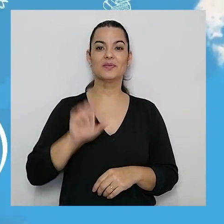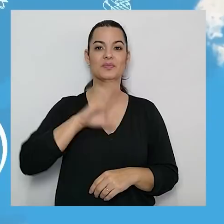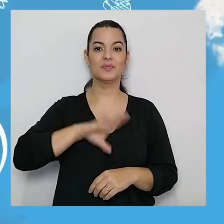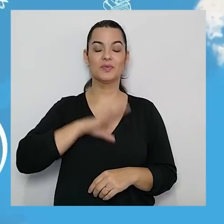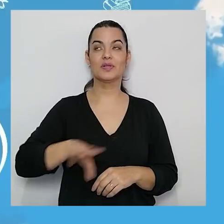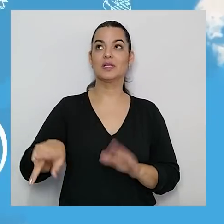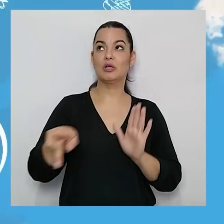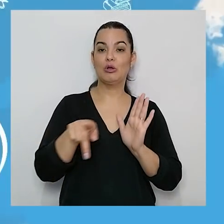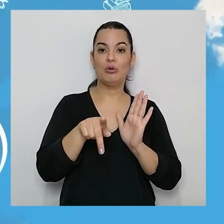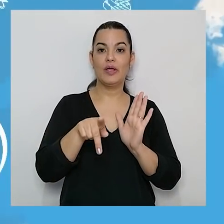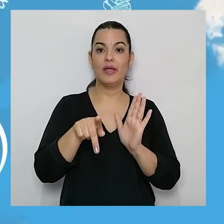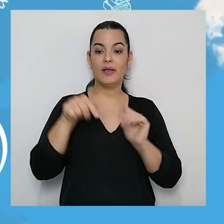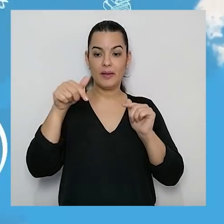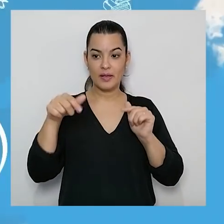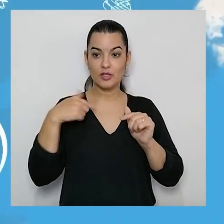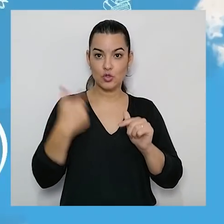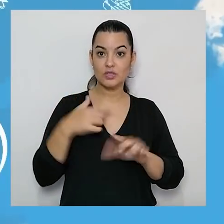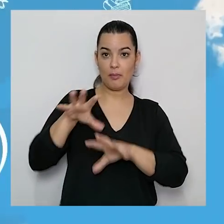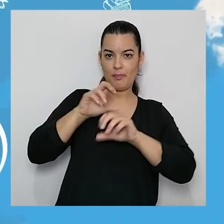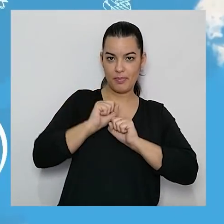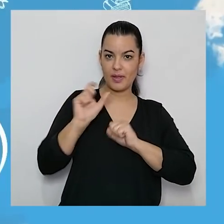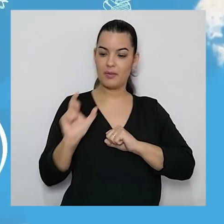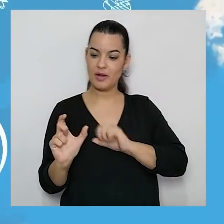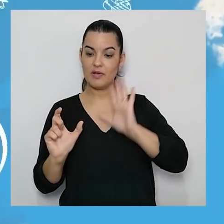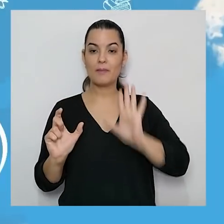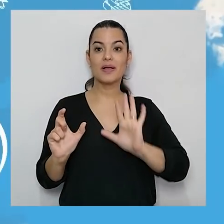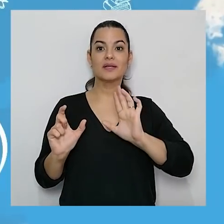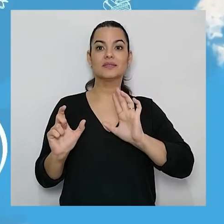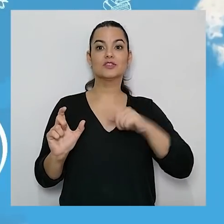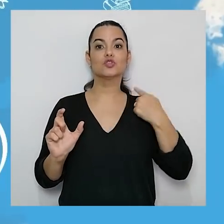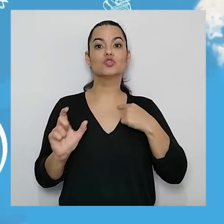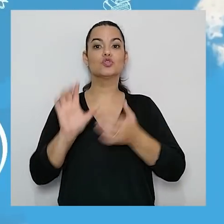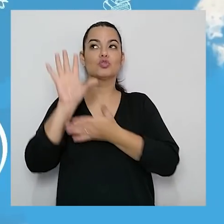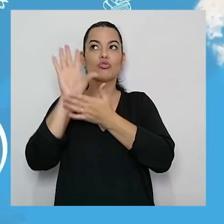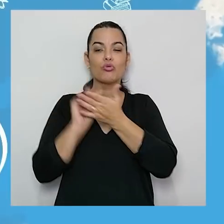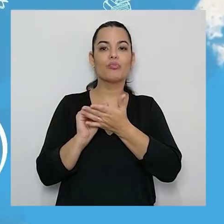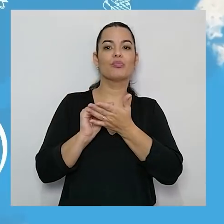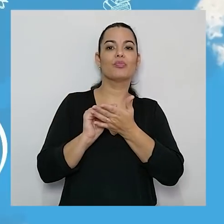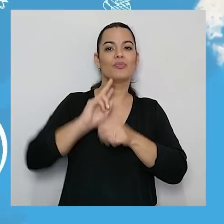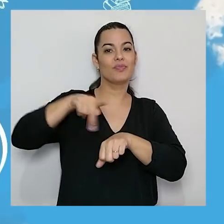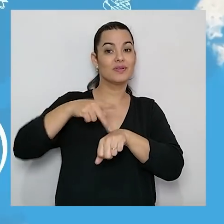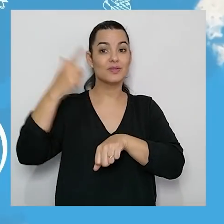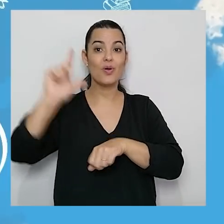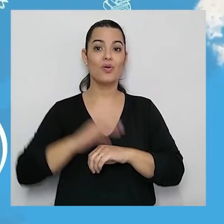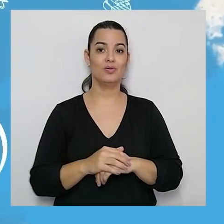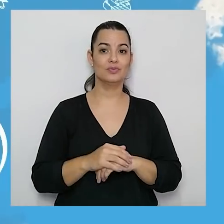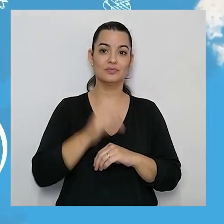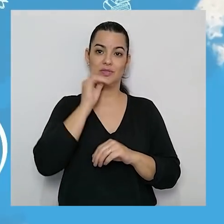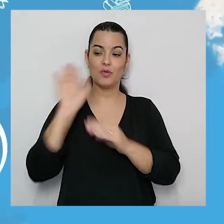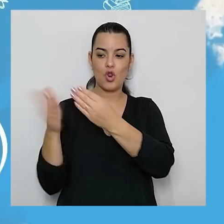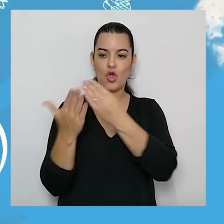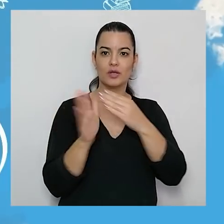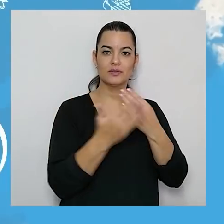idioma. Hot dog, né? É um exemplo. Lockdown é outro exemplo.